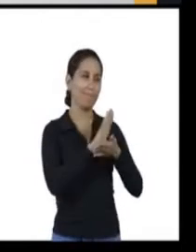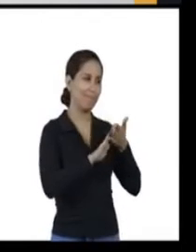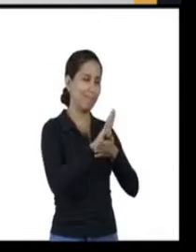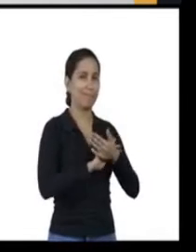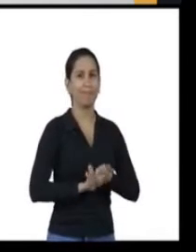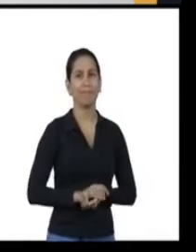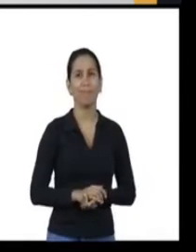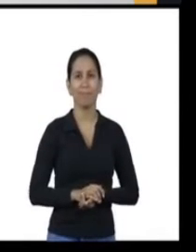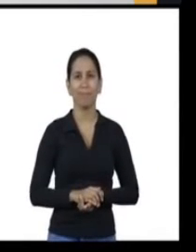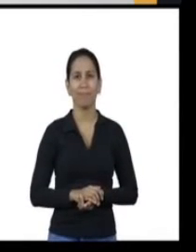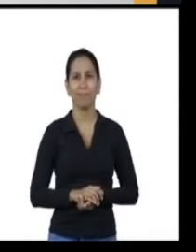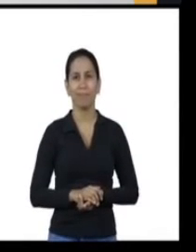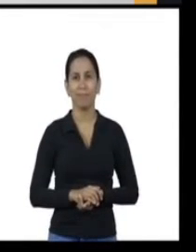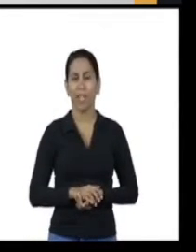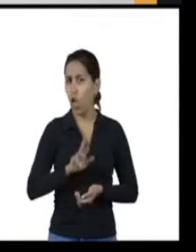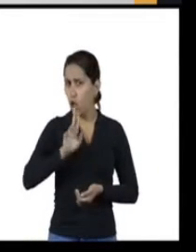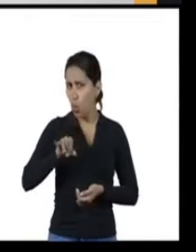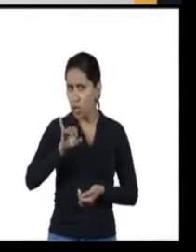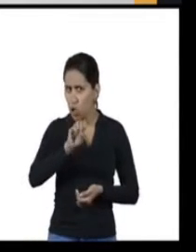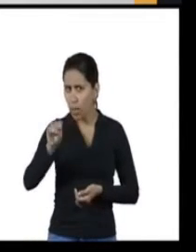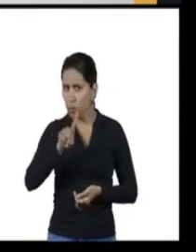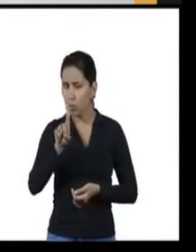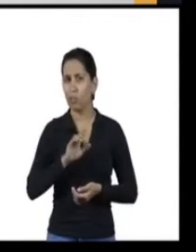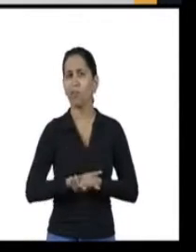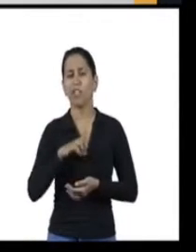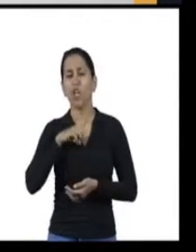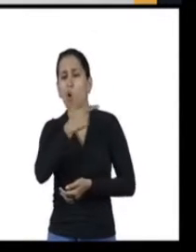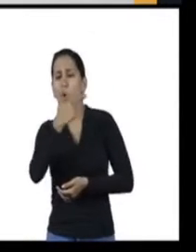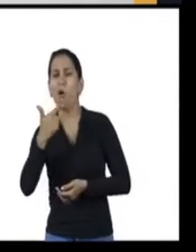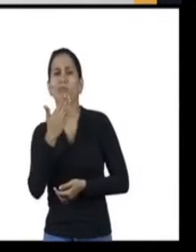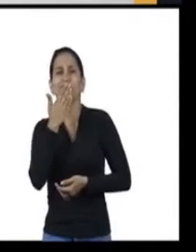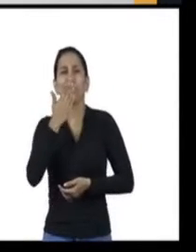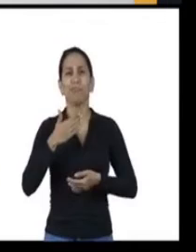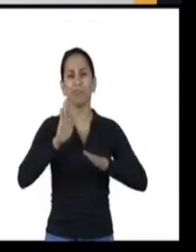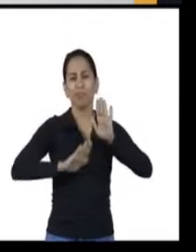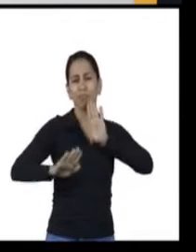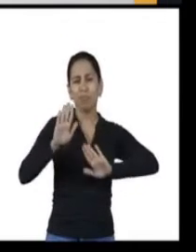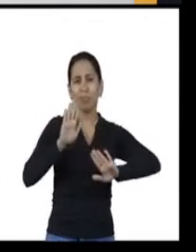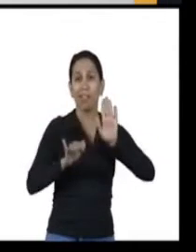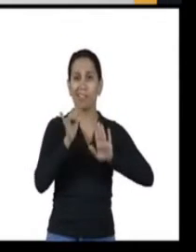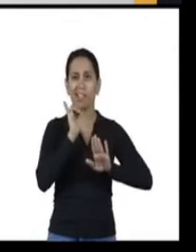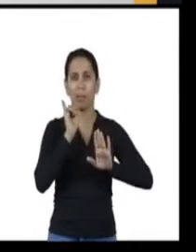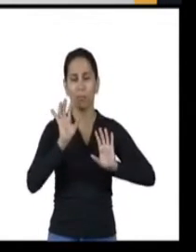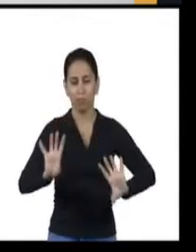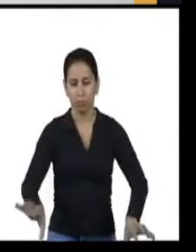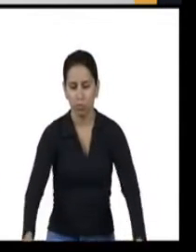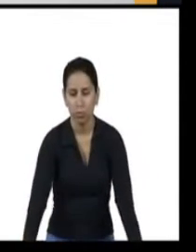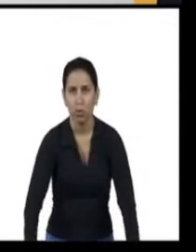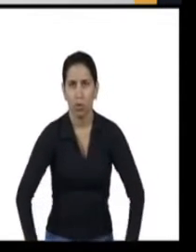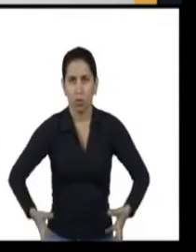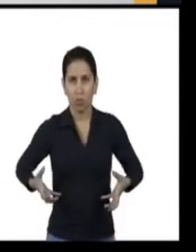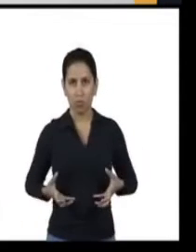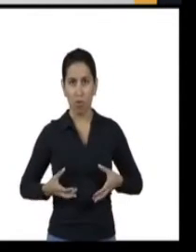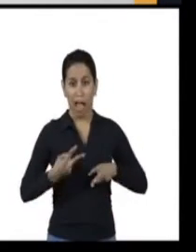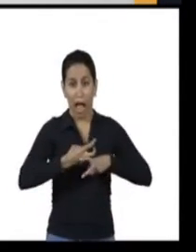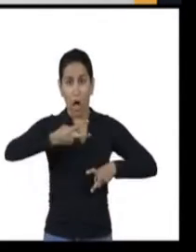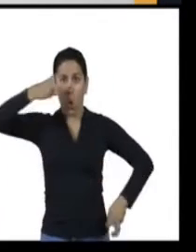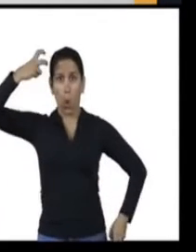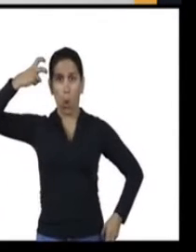é só isso, não. Existem mais cuidados ergonômicos. Quando for levantar algum material, agache com a coluna